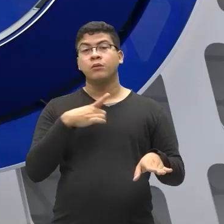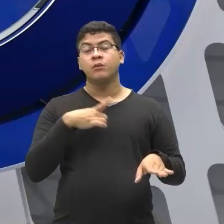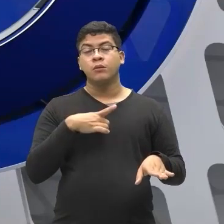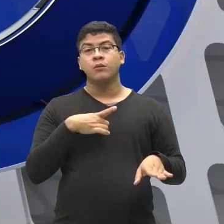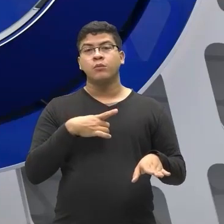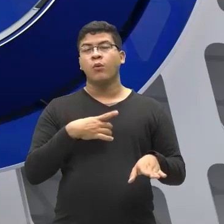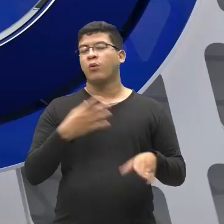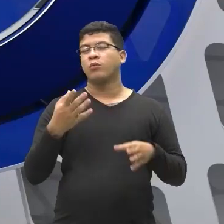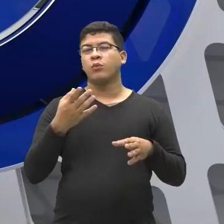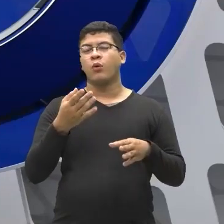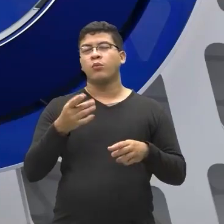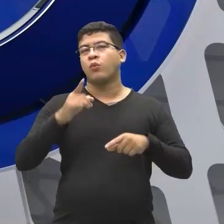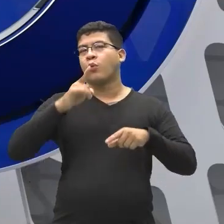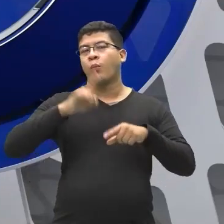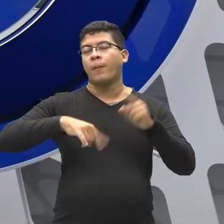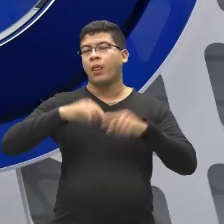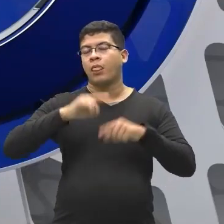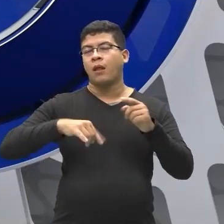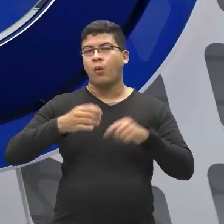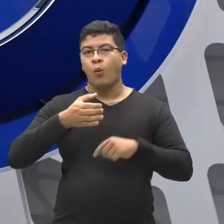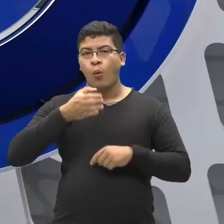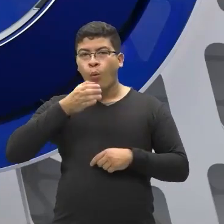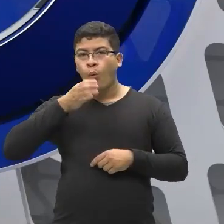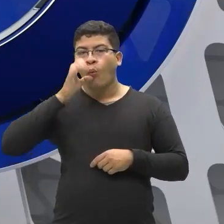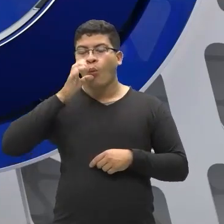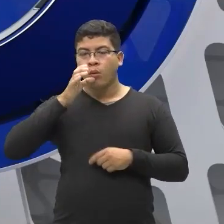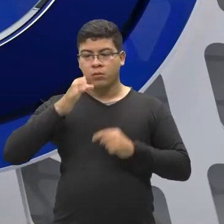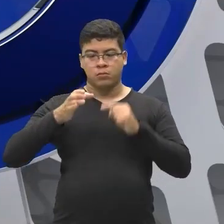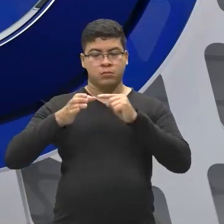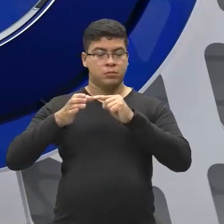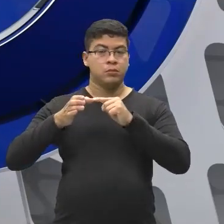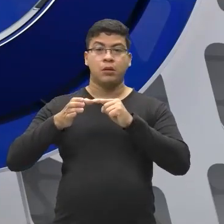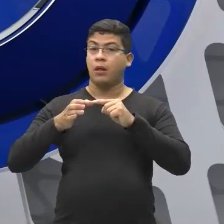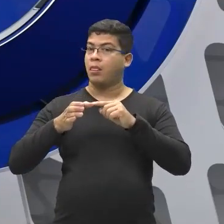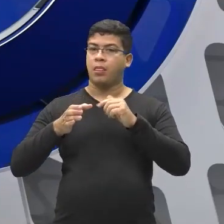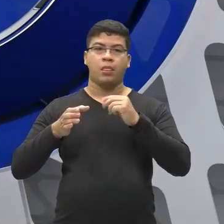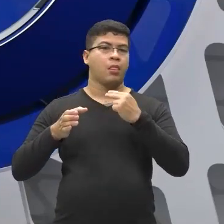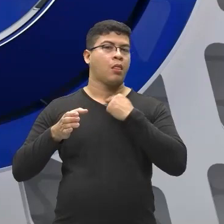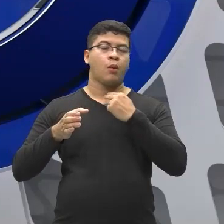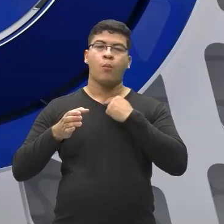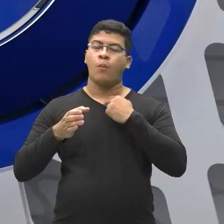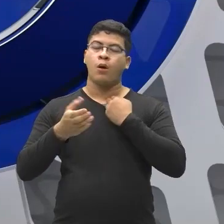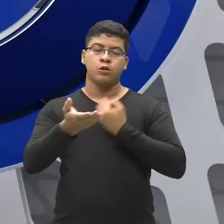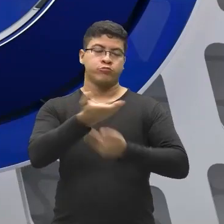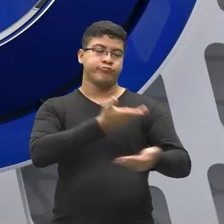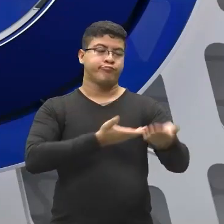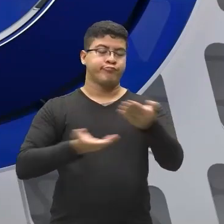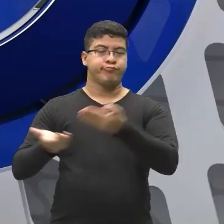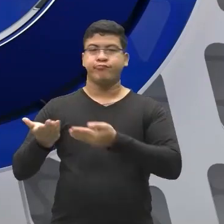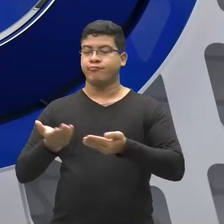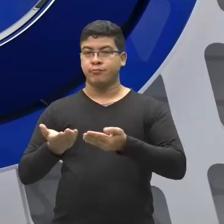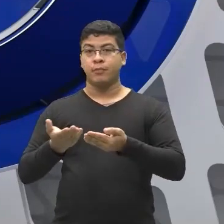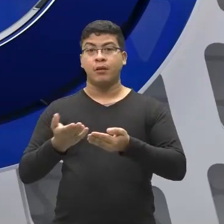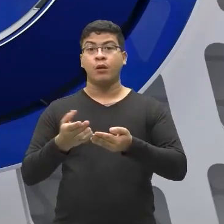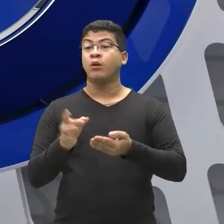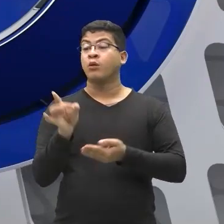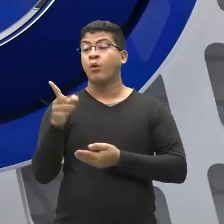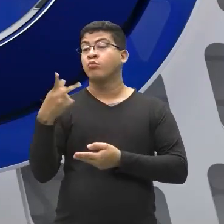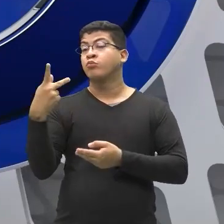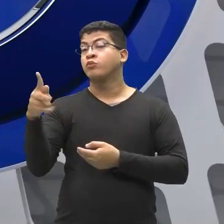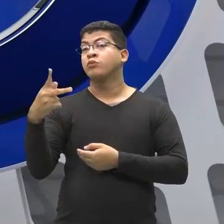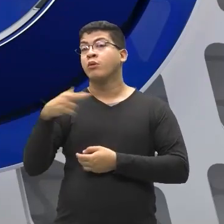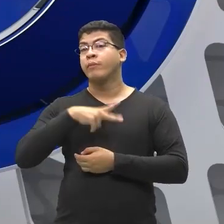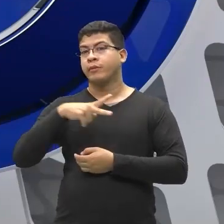objetos também, tem a transmissão por vetores, que são esses seres biológicos que levam dentro do